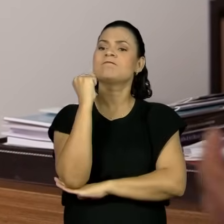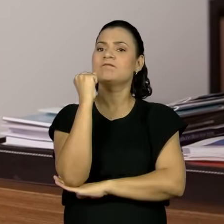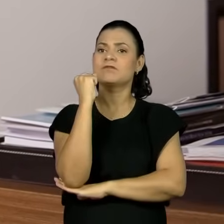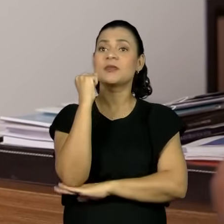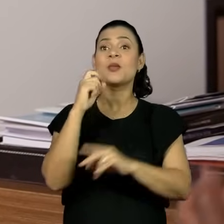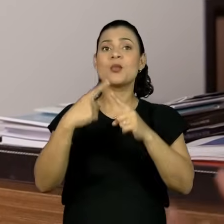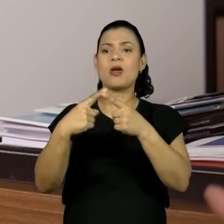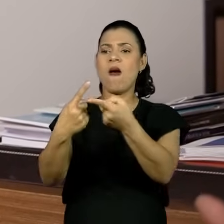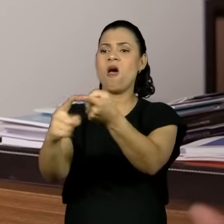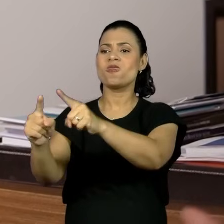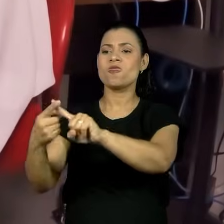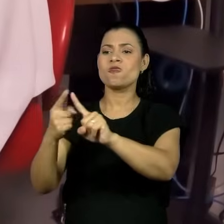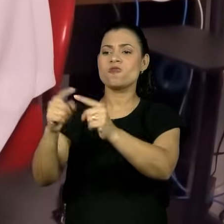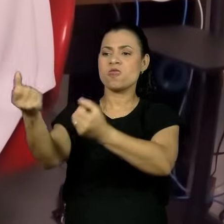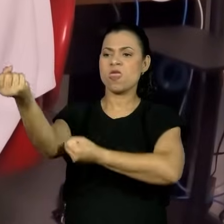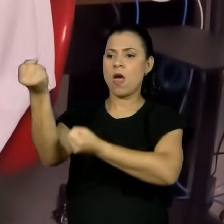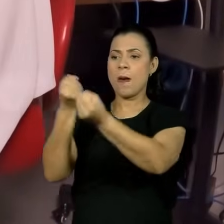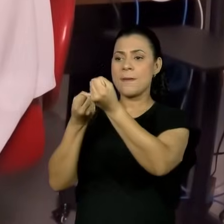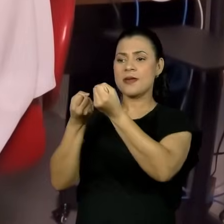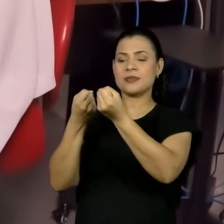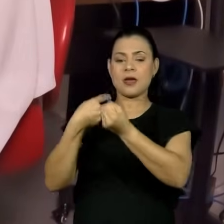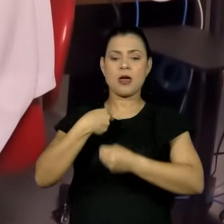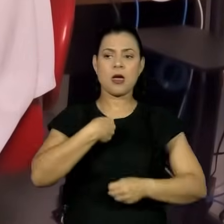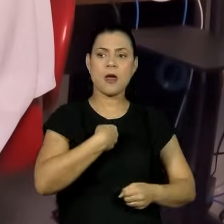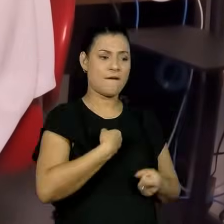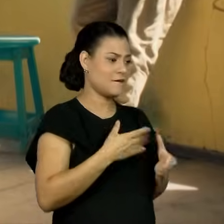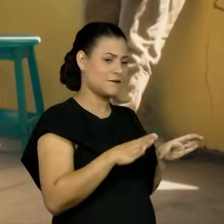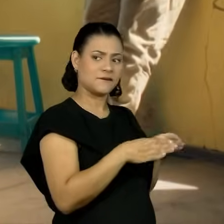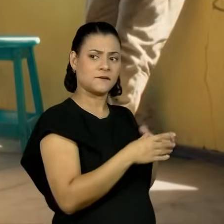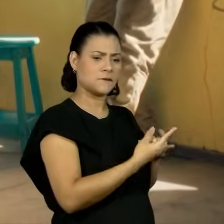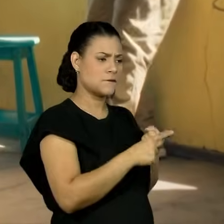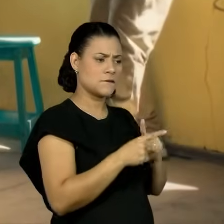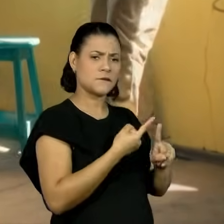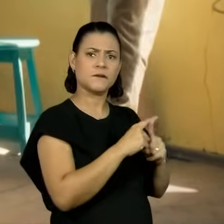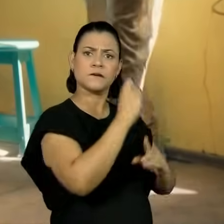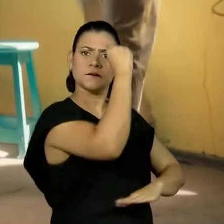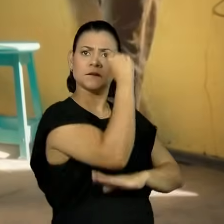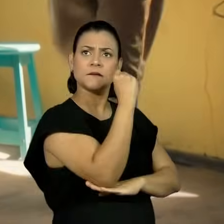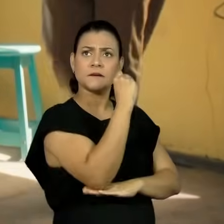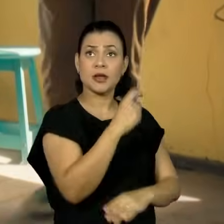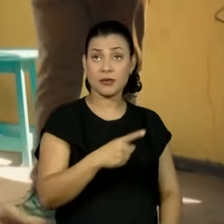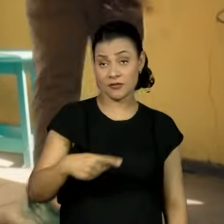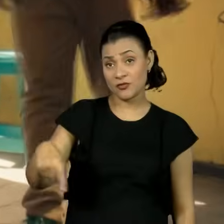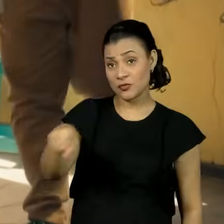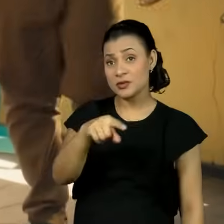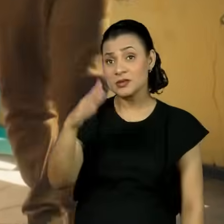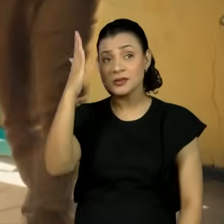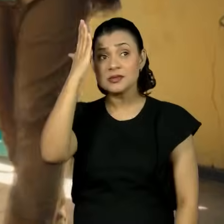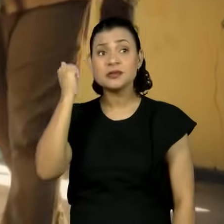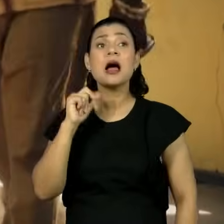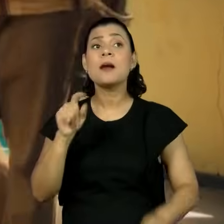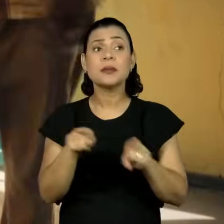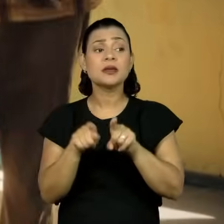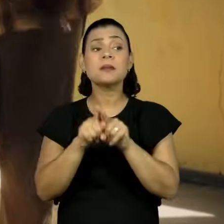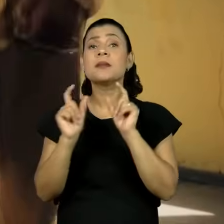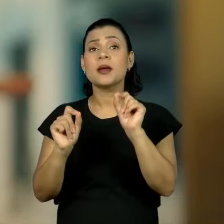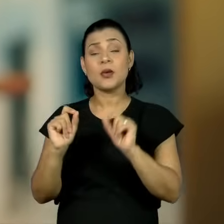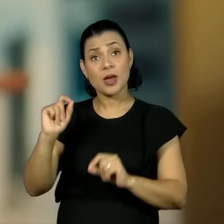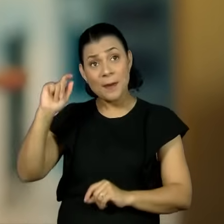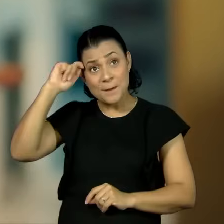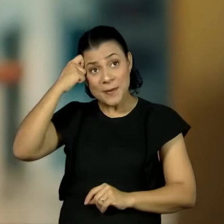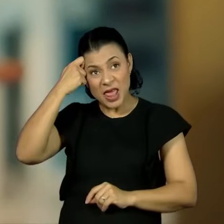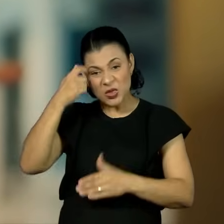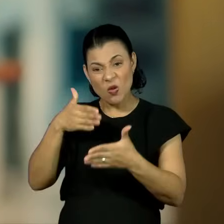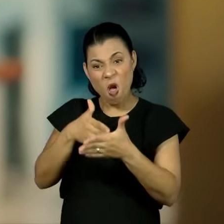que eu tenho, que eu tenho dito que é a gramática do cotidiano. Você sabe o que é que impede um preto que tem talento de fazer sucesso,